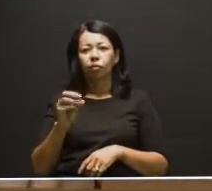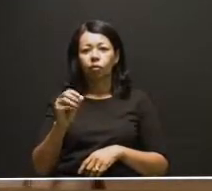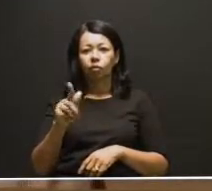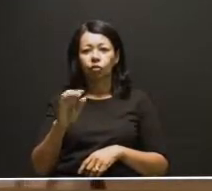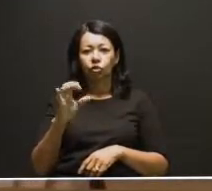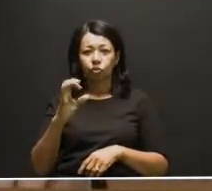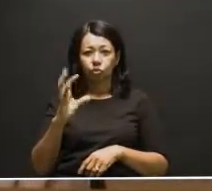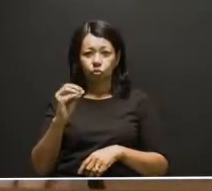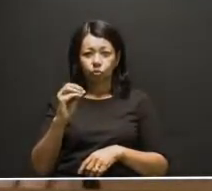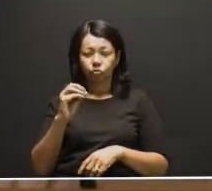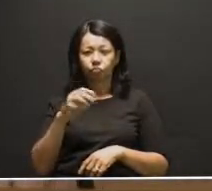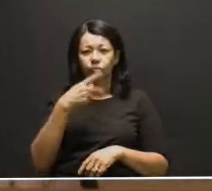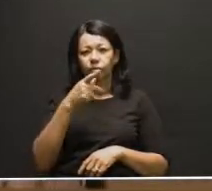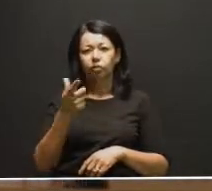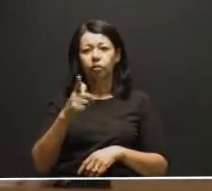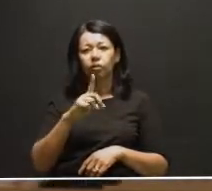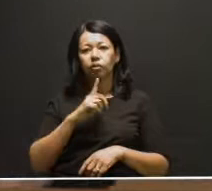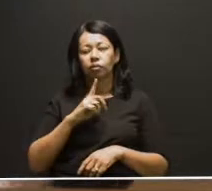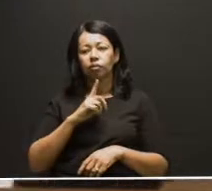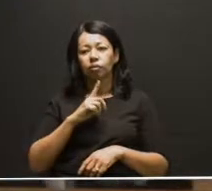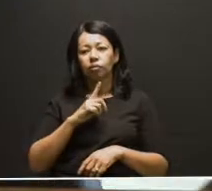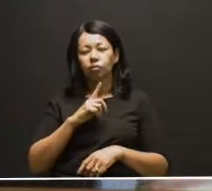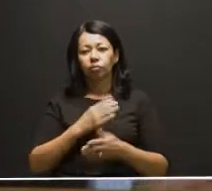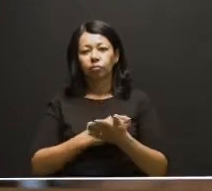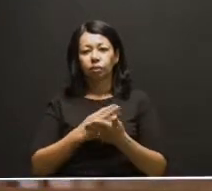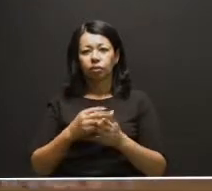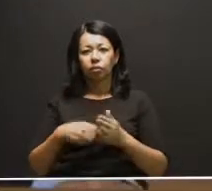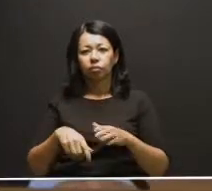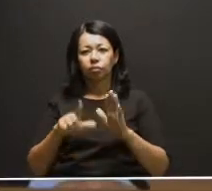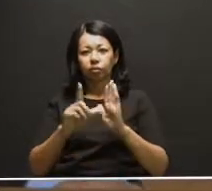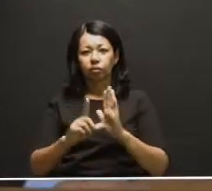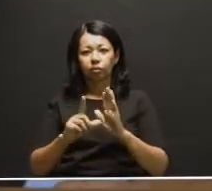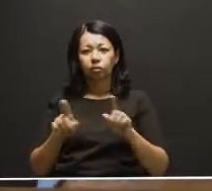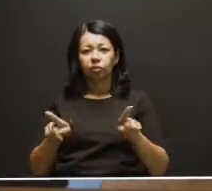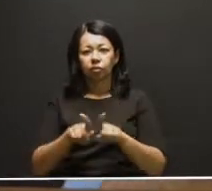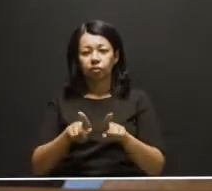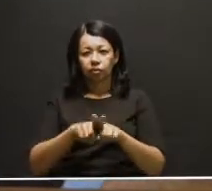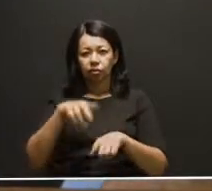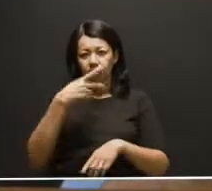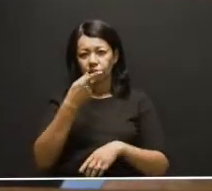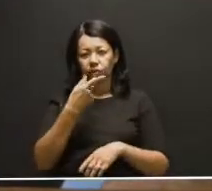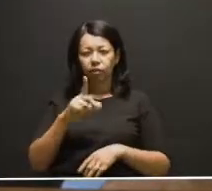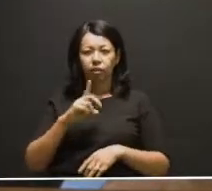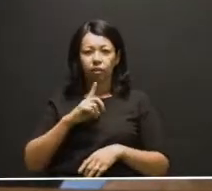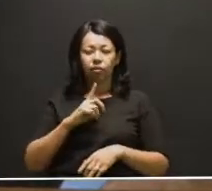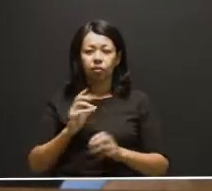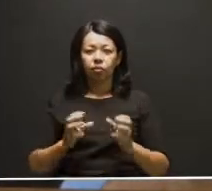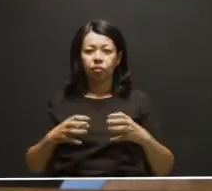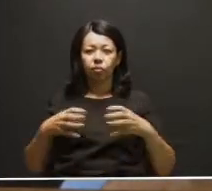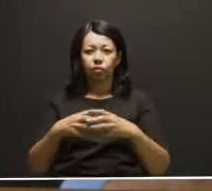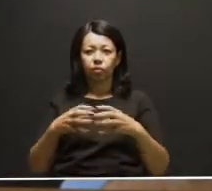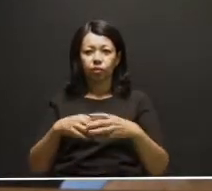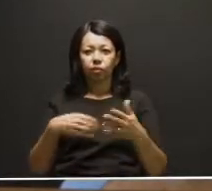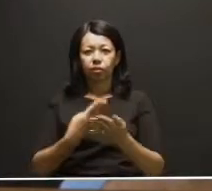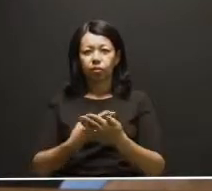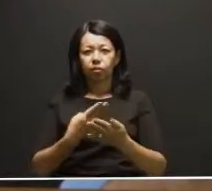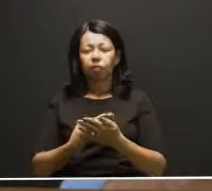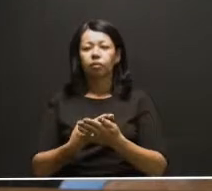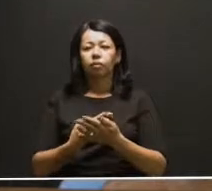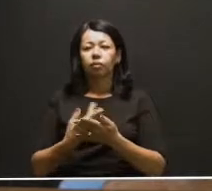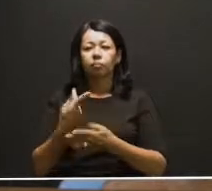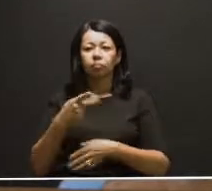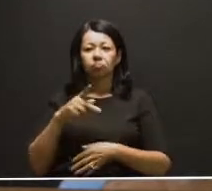se adéqua aos pressupostos de origem do legislativo assim nos aspectos que cabe a essas comissões a análise do técnico